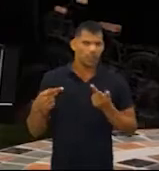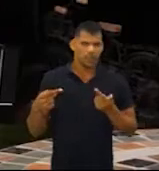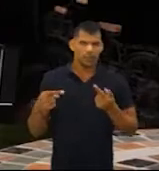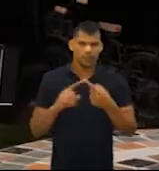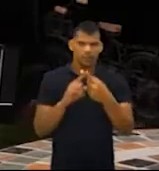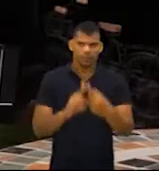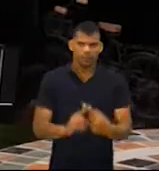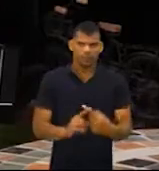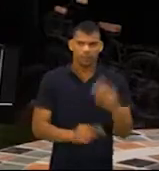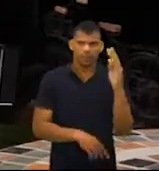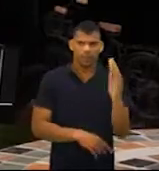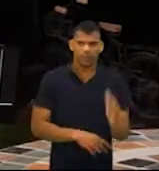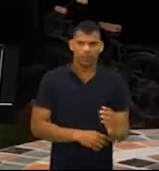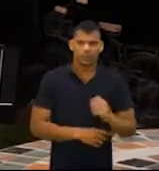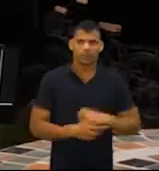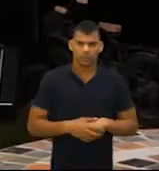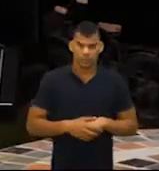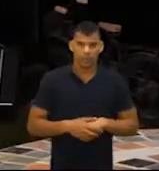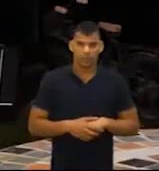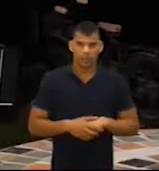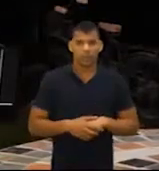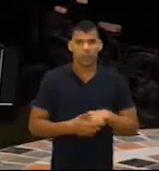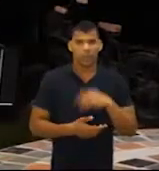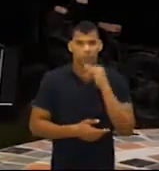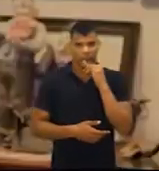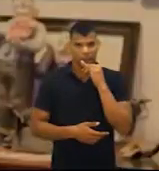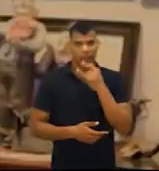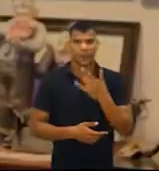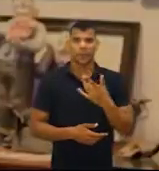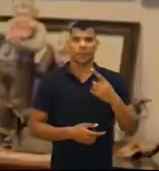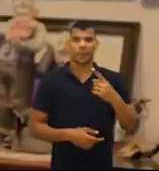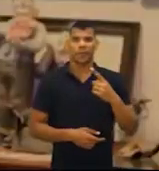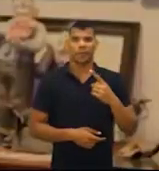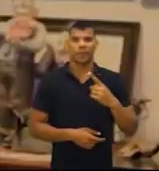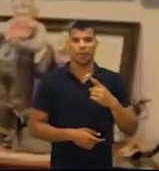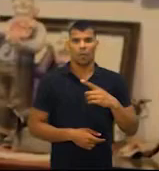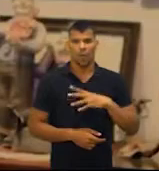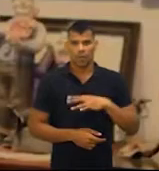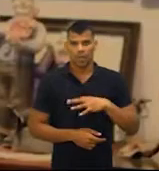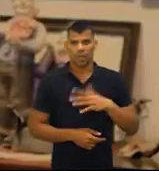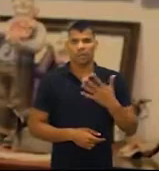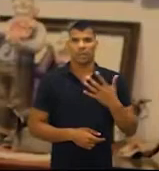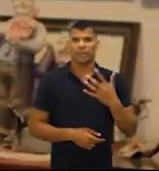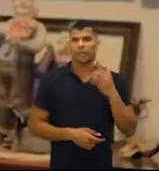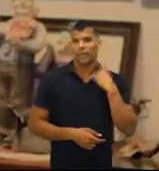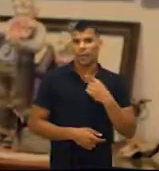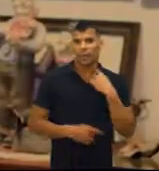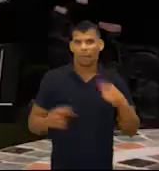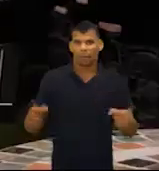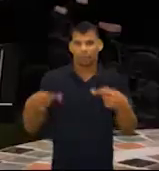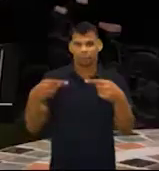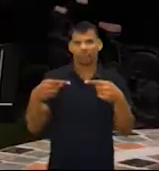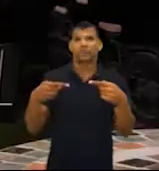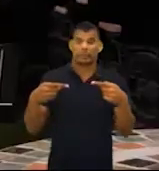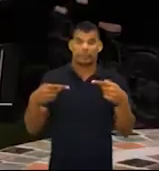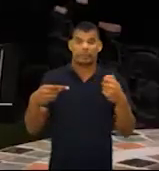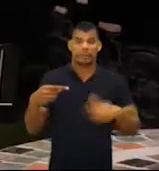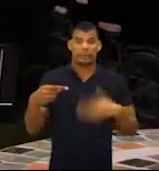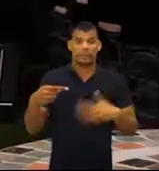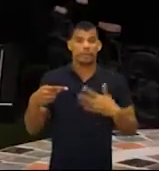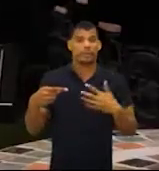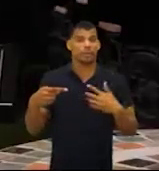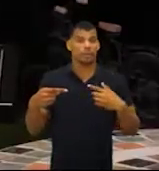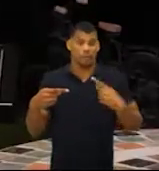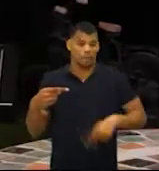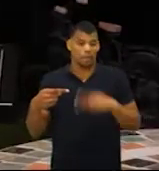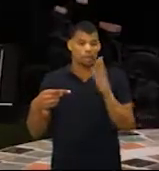esse tipo de performance, de concorrer com o Brasil. É todo Flamengo, competição, Corinthians, né? Tem essa competição, e é